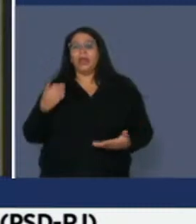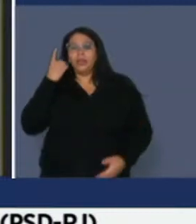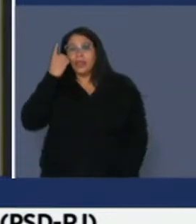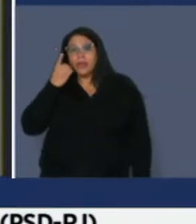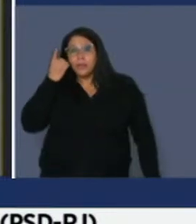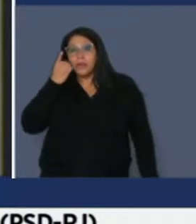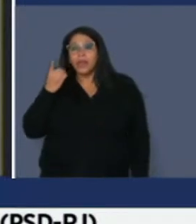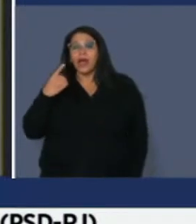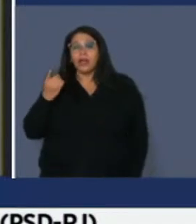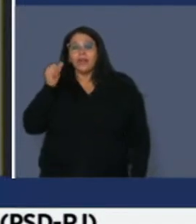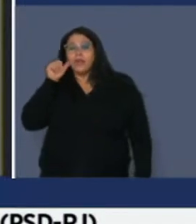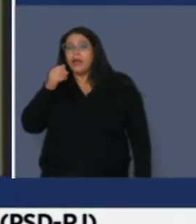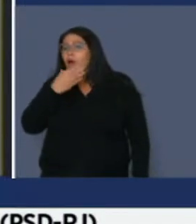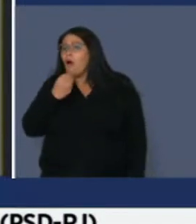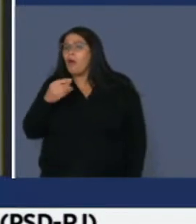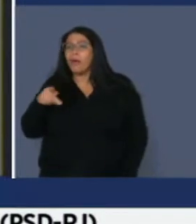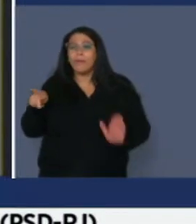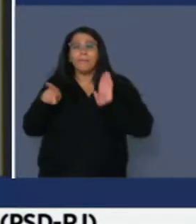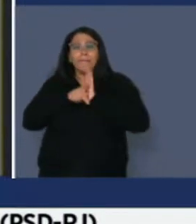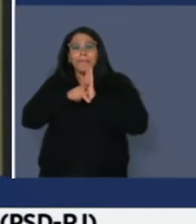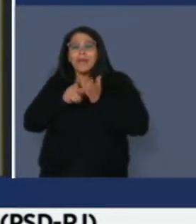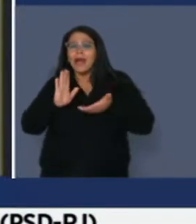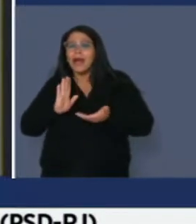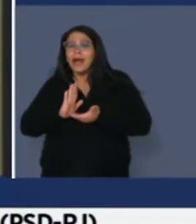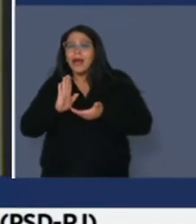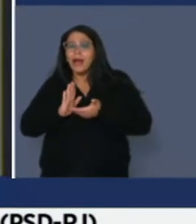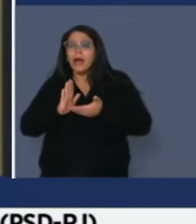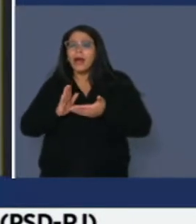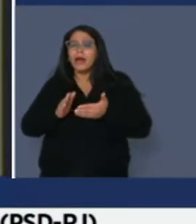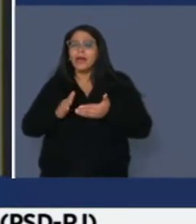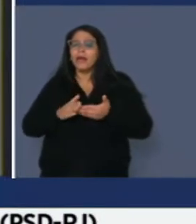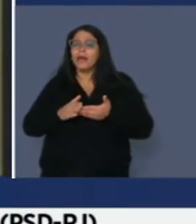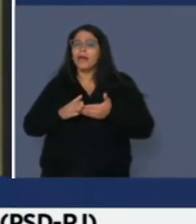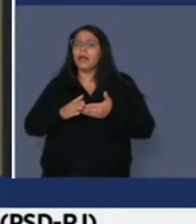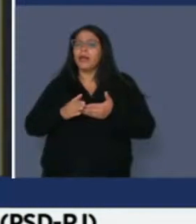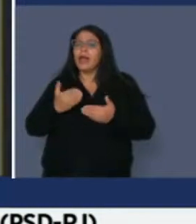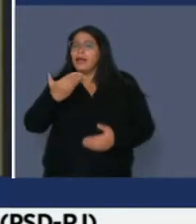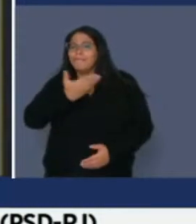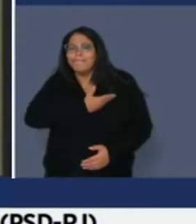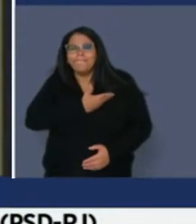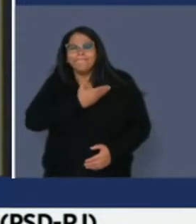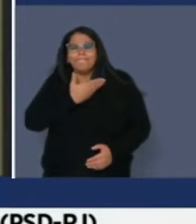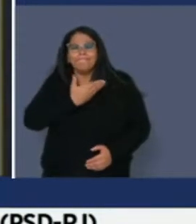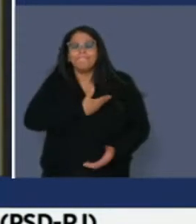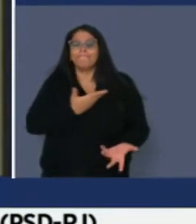Deputados e deputadas desta casa, meus pares,